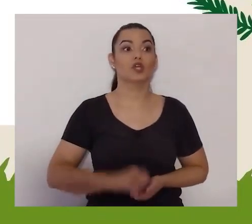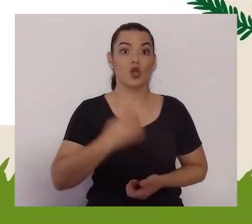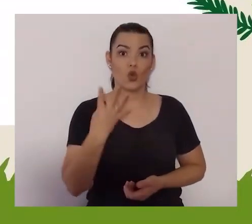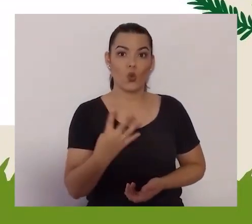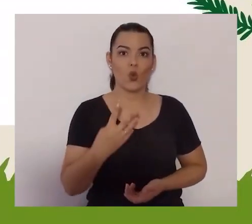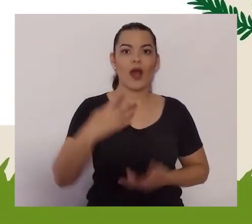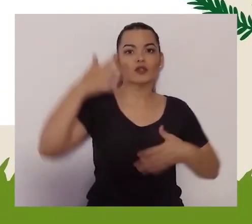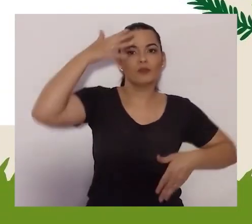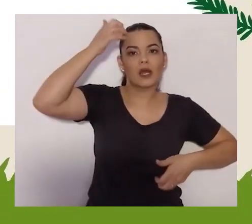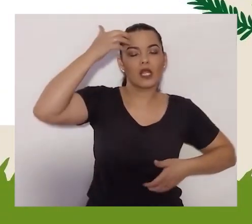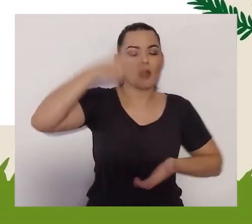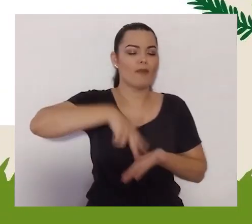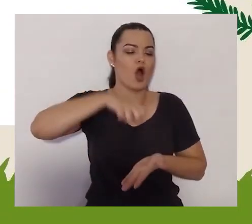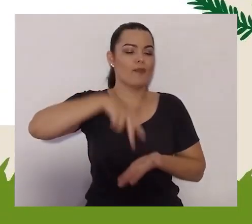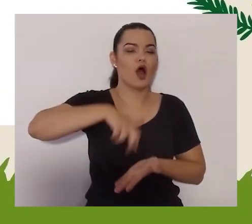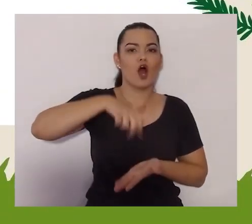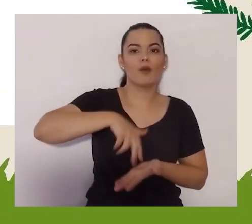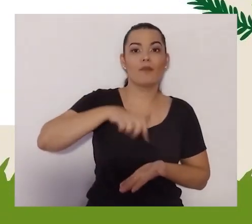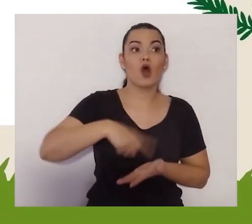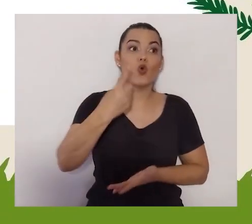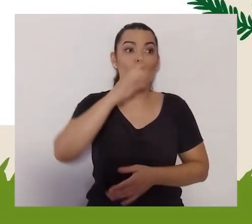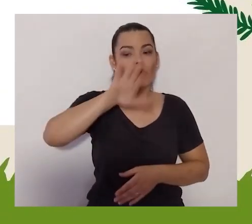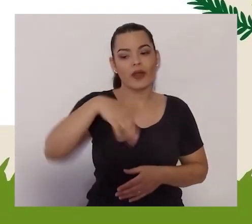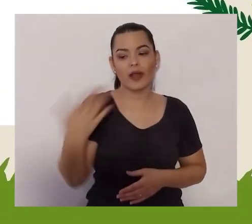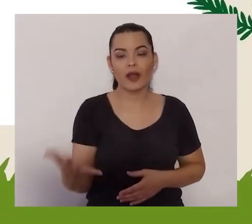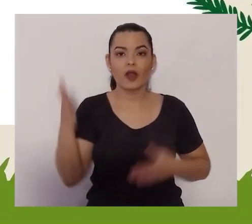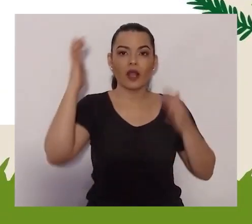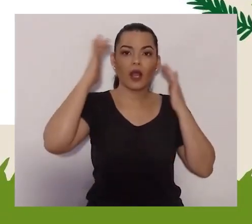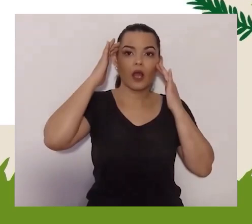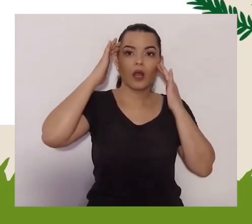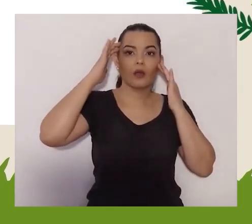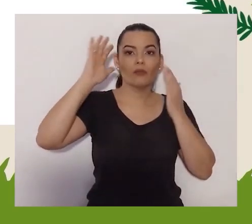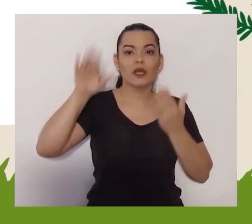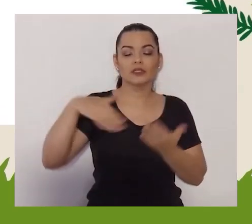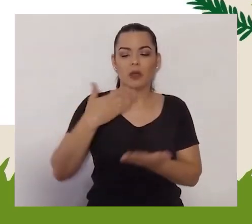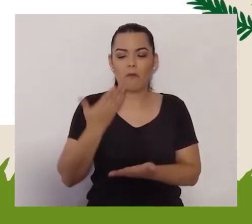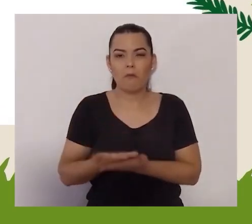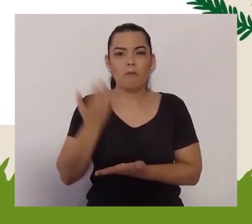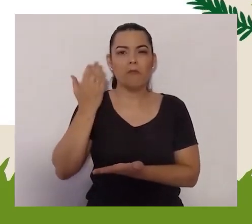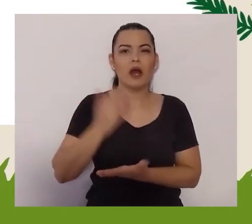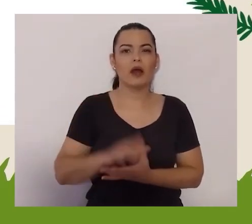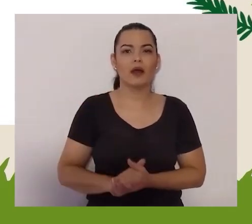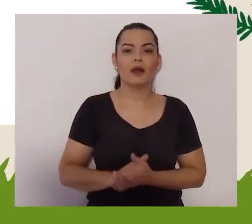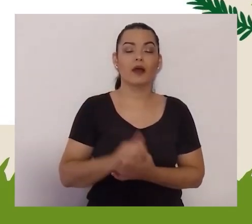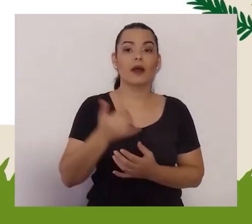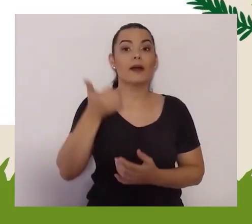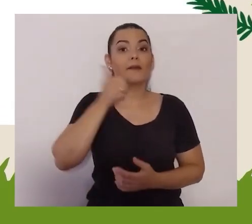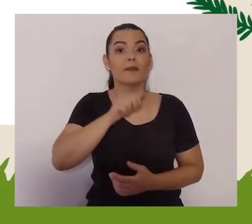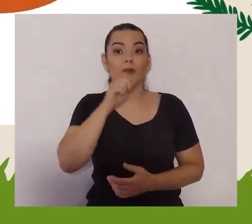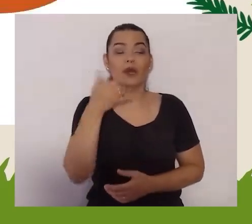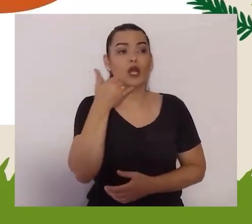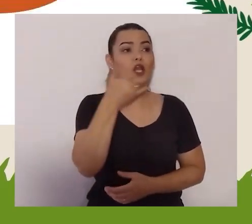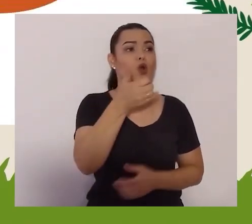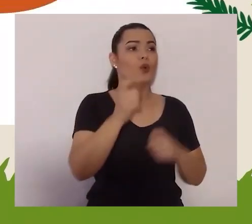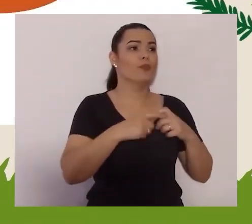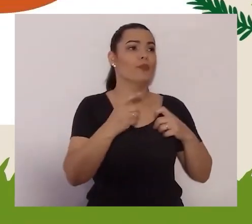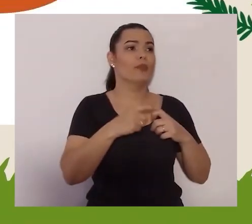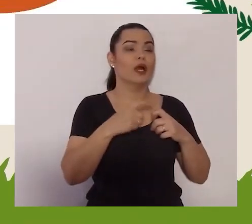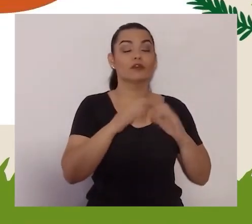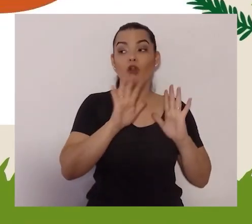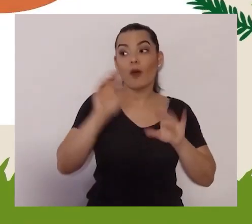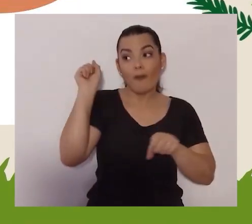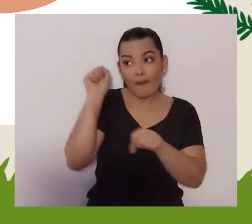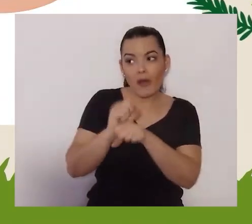numa cama. Um caiu com a cabeça no chão. A mamãe ligou para o médico e ele disse: nada de